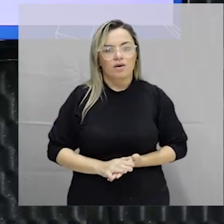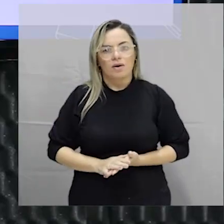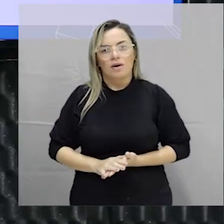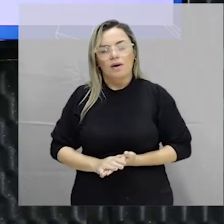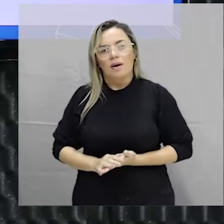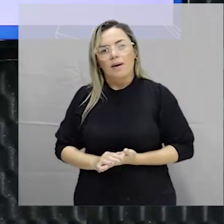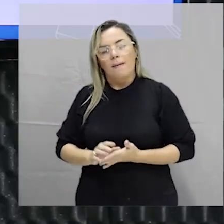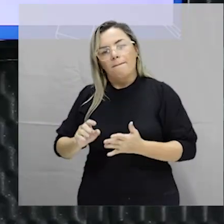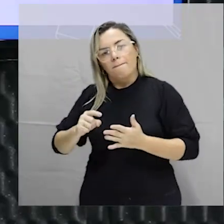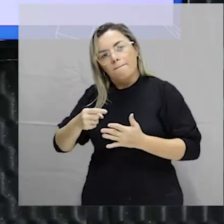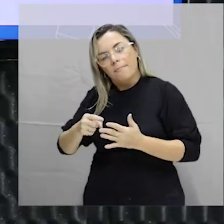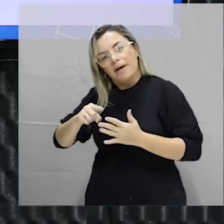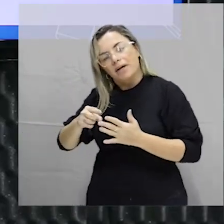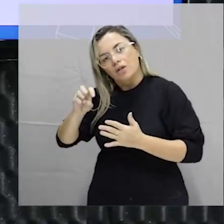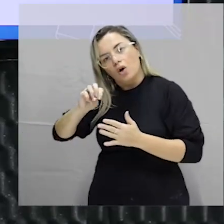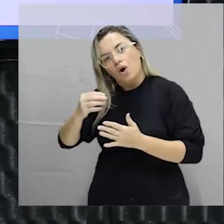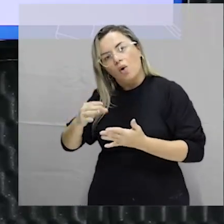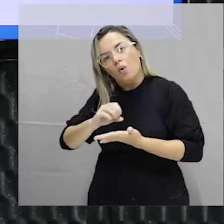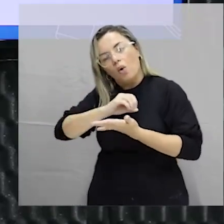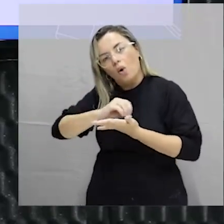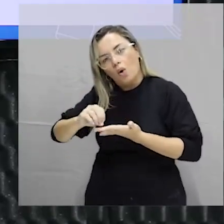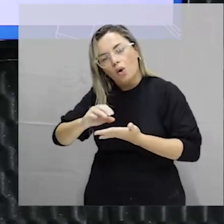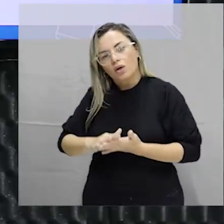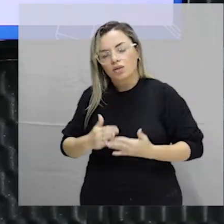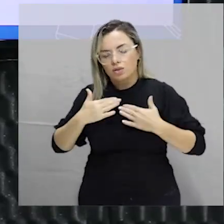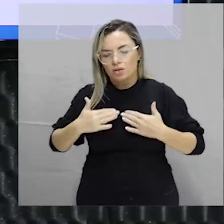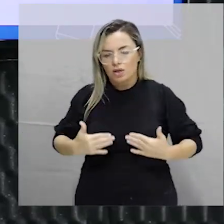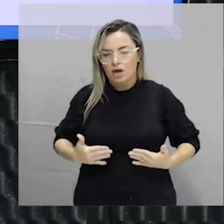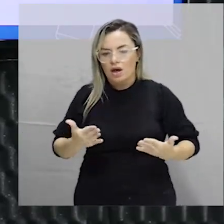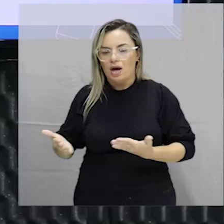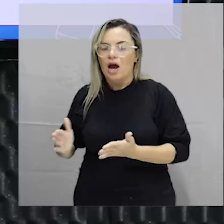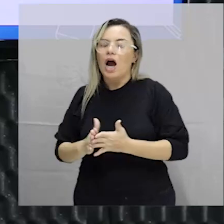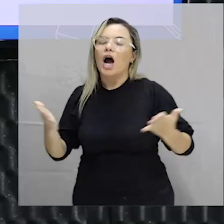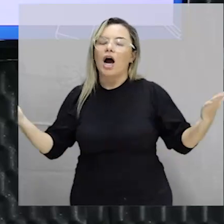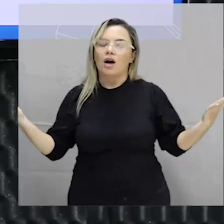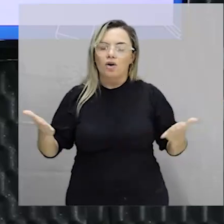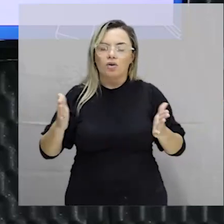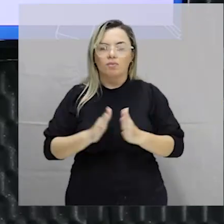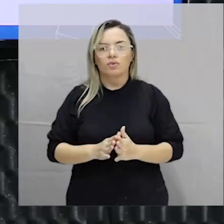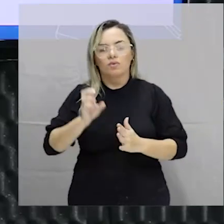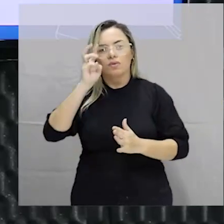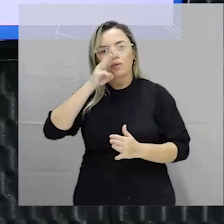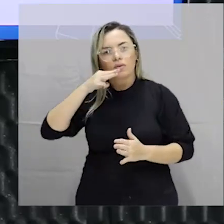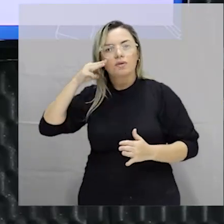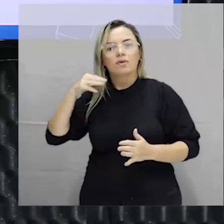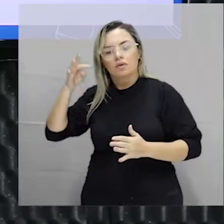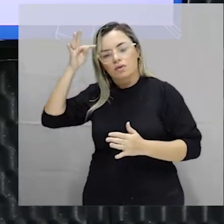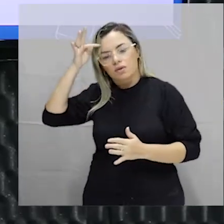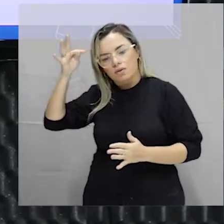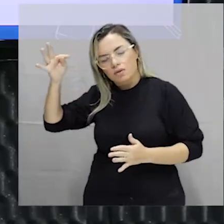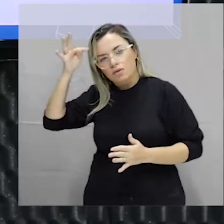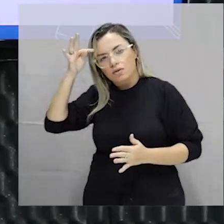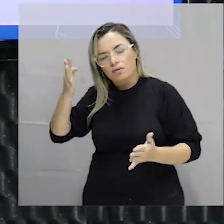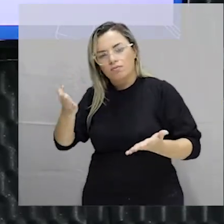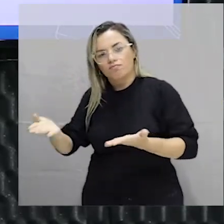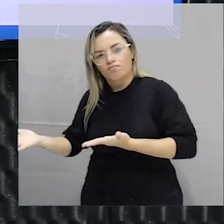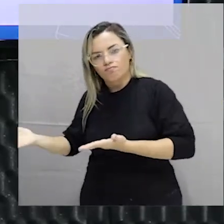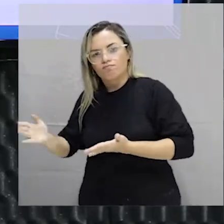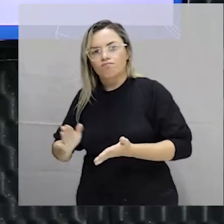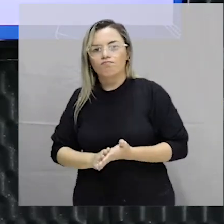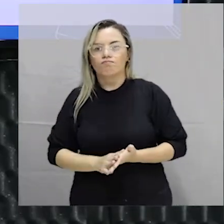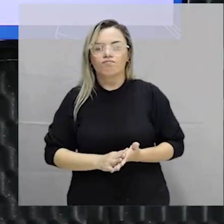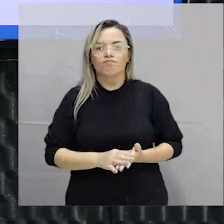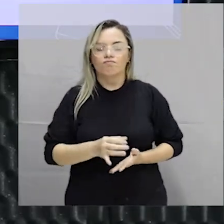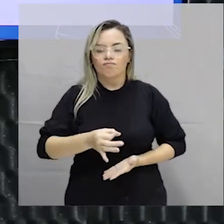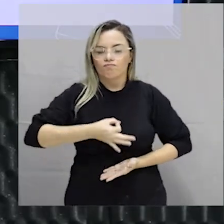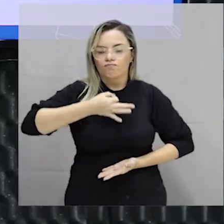orgânica. Mas como a gente está falando do Marx, a gente vai se ater às ideias dele. Então, segundo Marx, essa divisão do